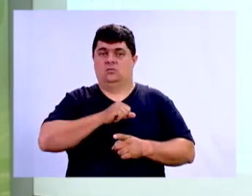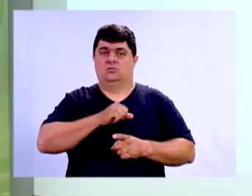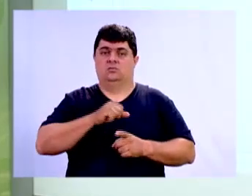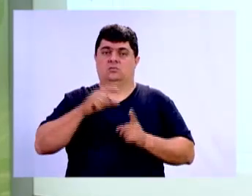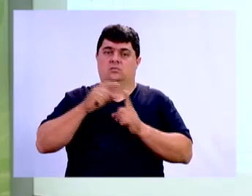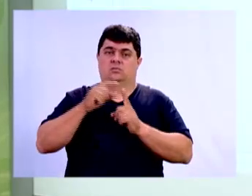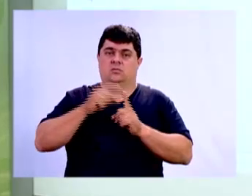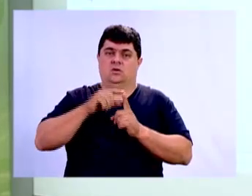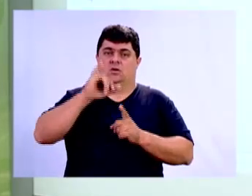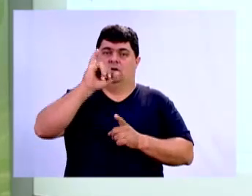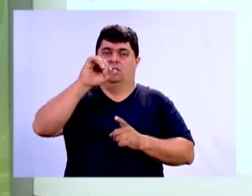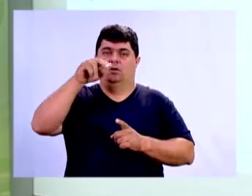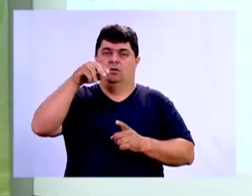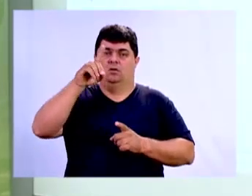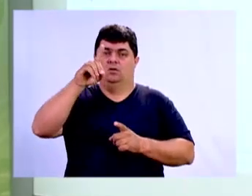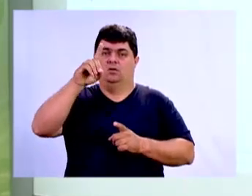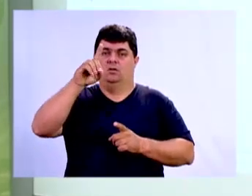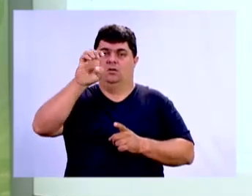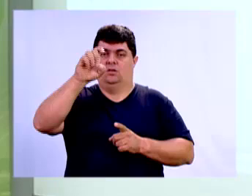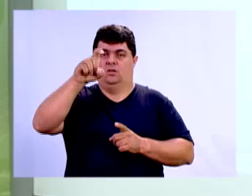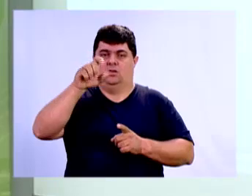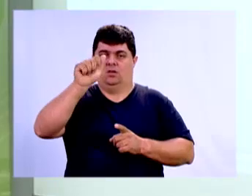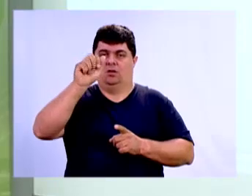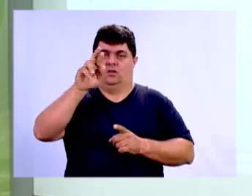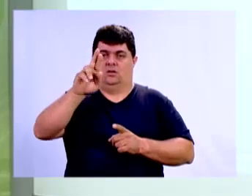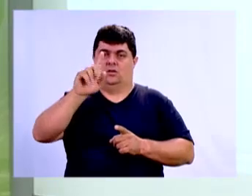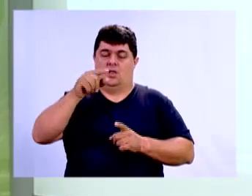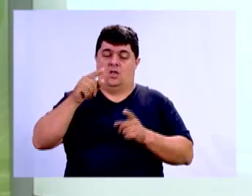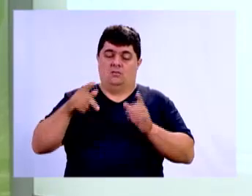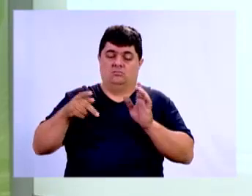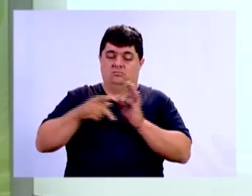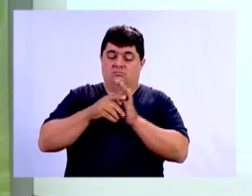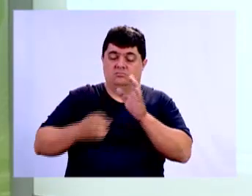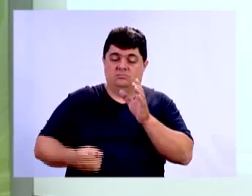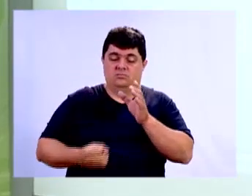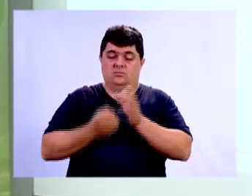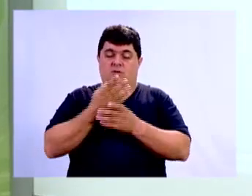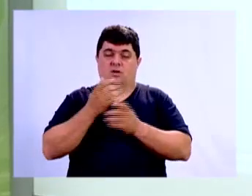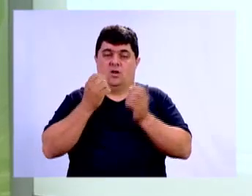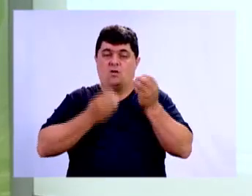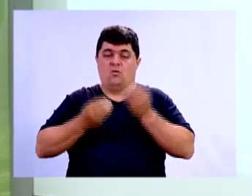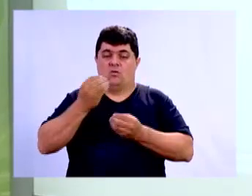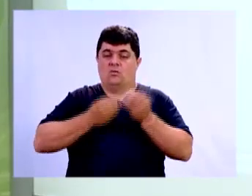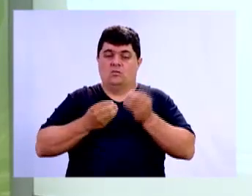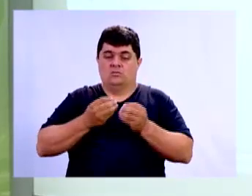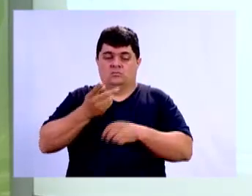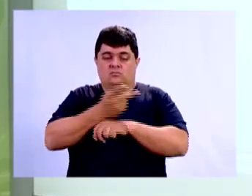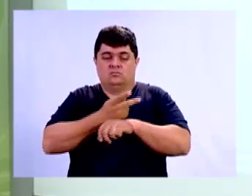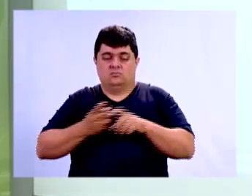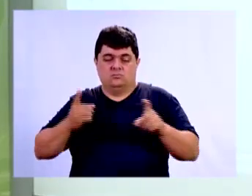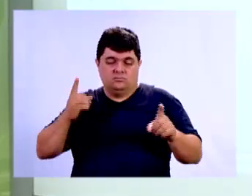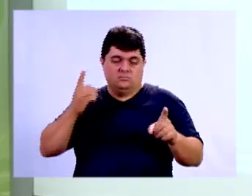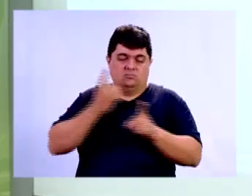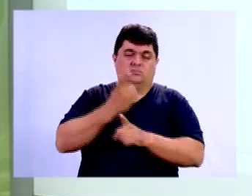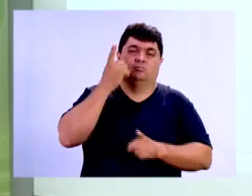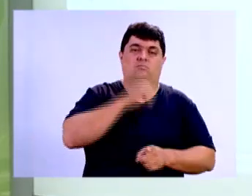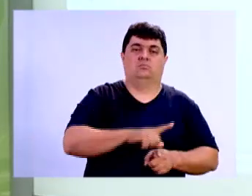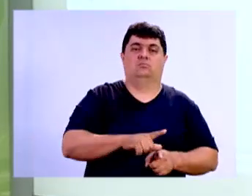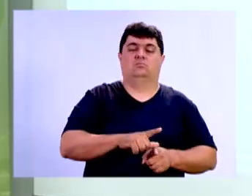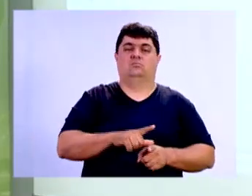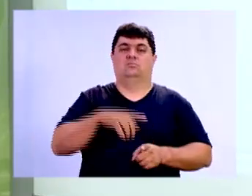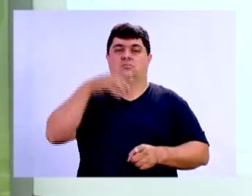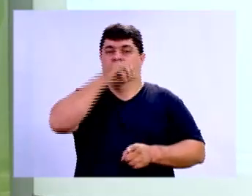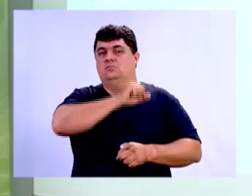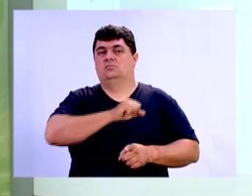palavra indexar significa criar algum mecanismo que permita você localizar alguma informação de maneira